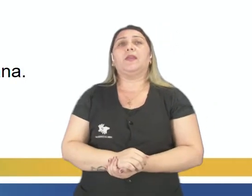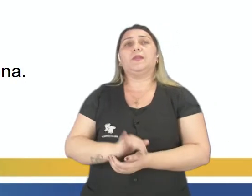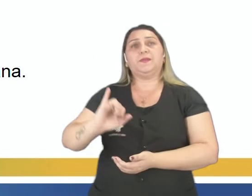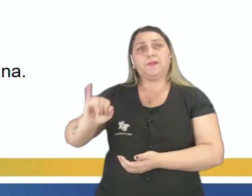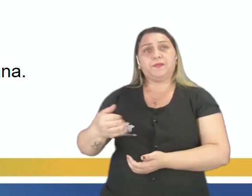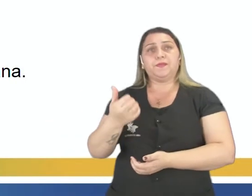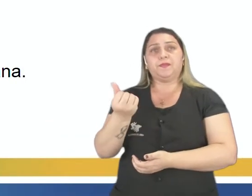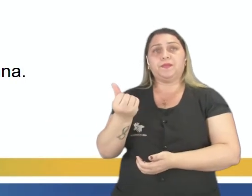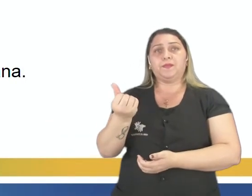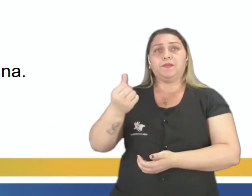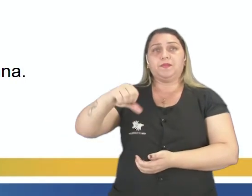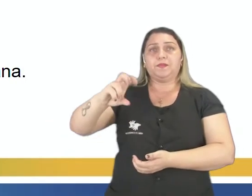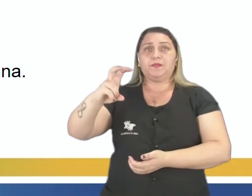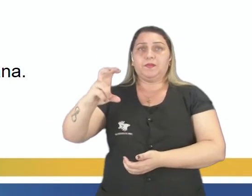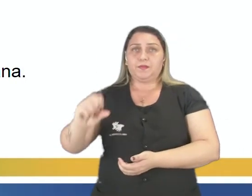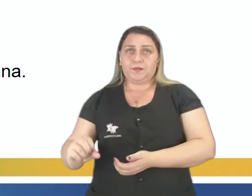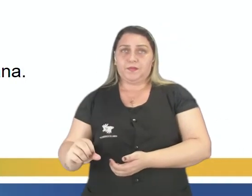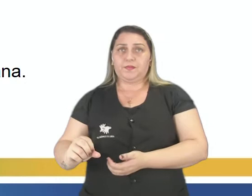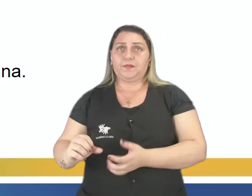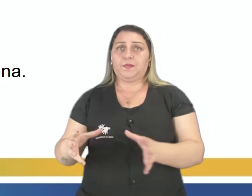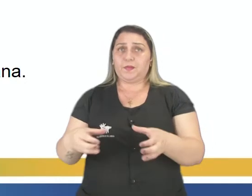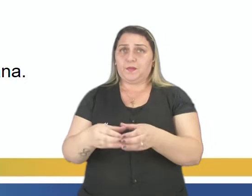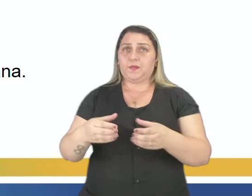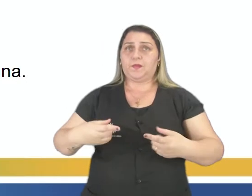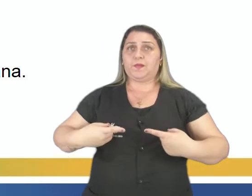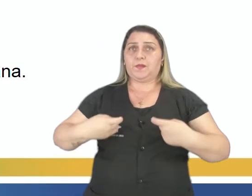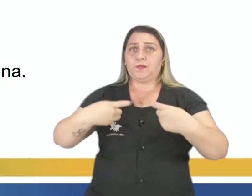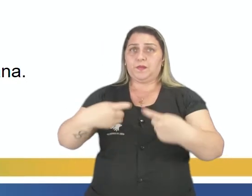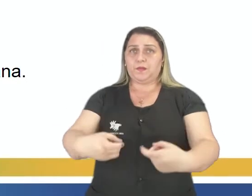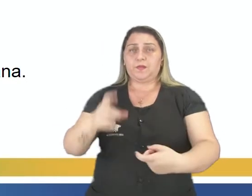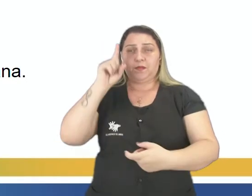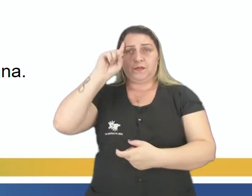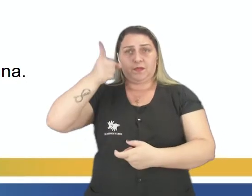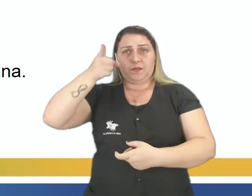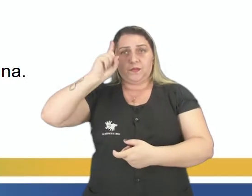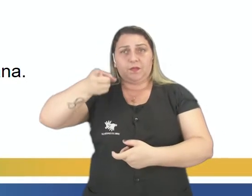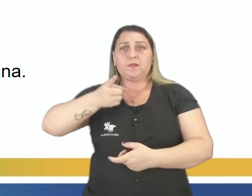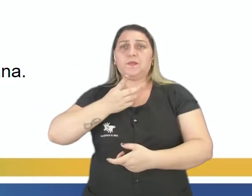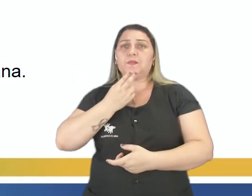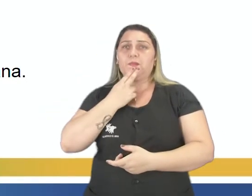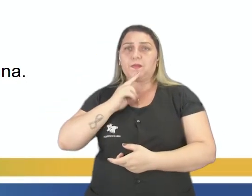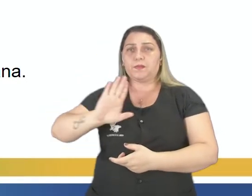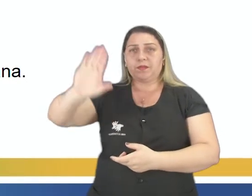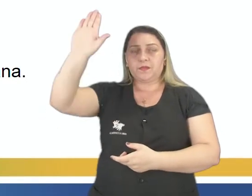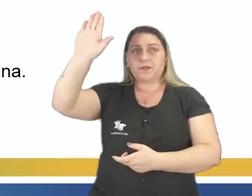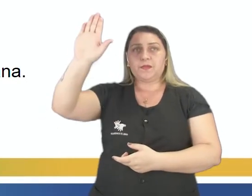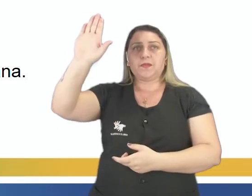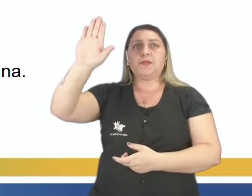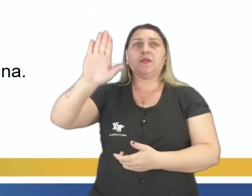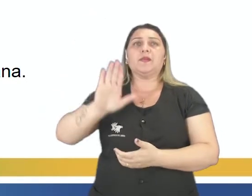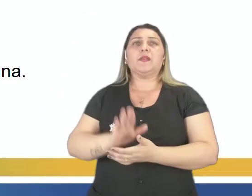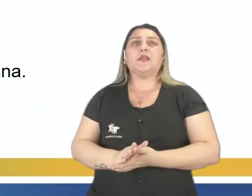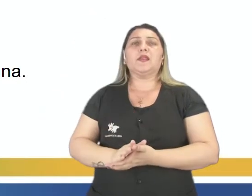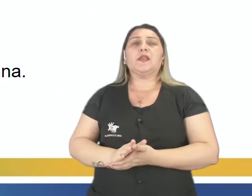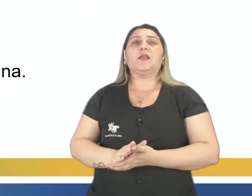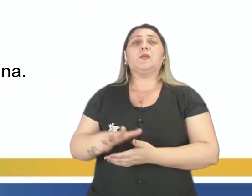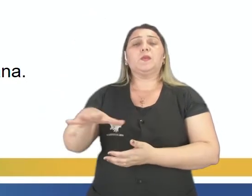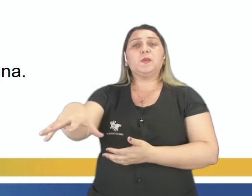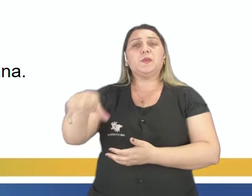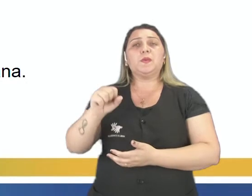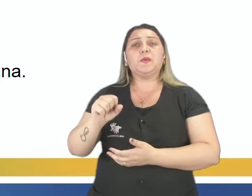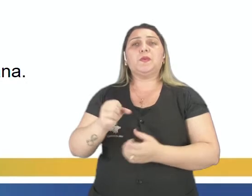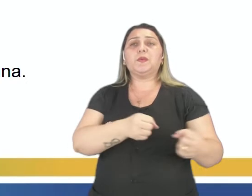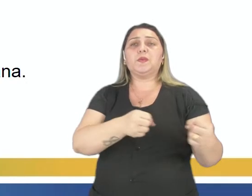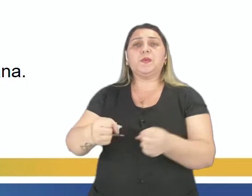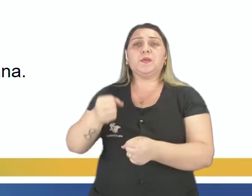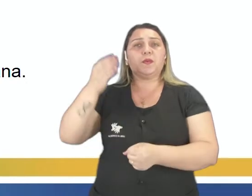janeiro de 1959, tropas revolucionárias comandadas por Fidel Castro tomaram poder